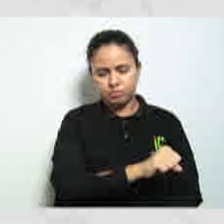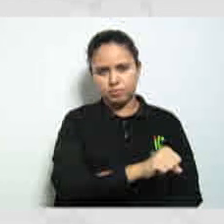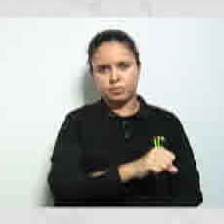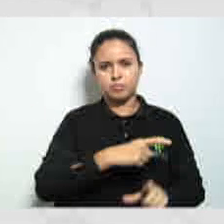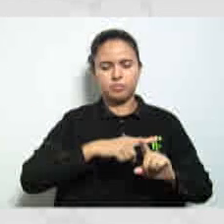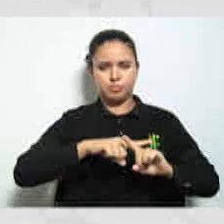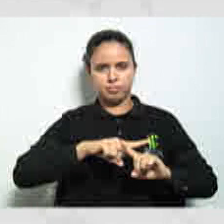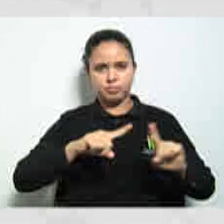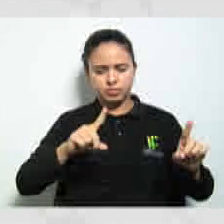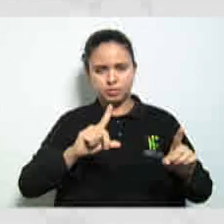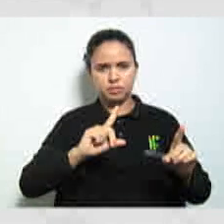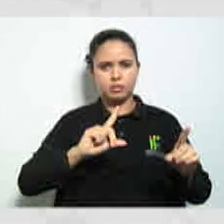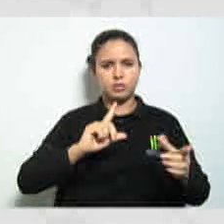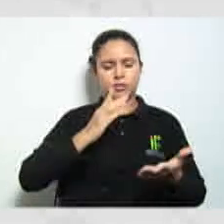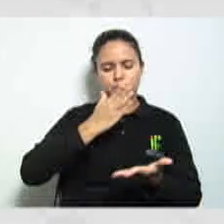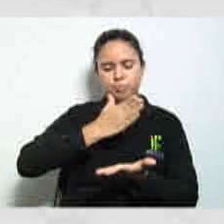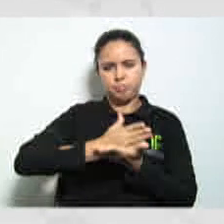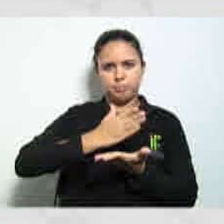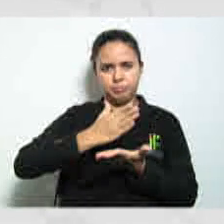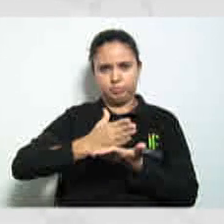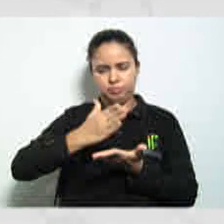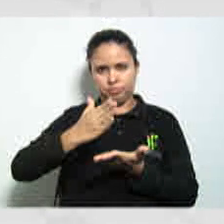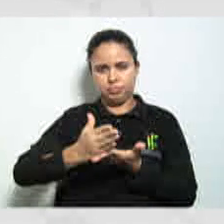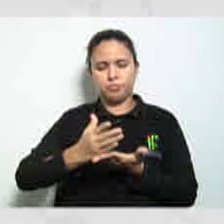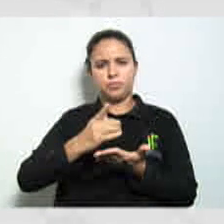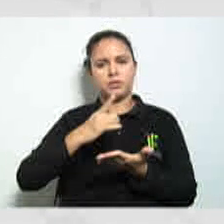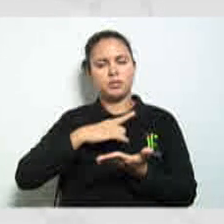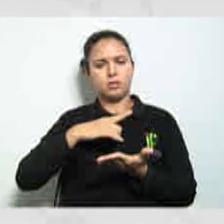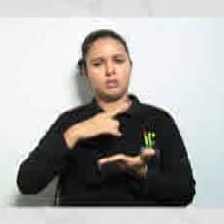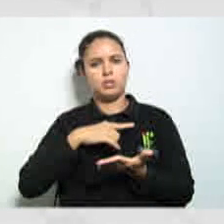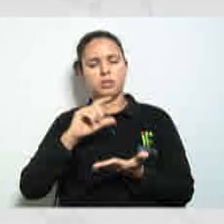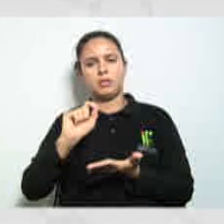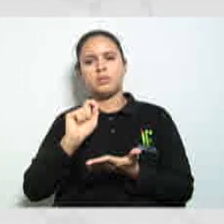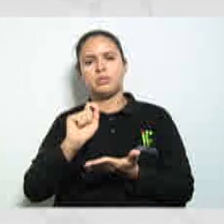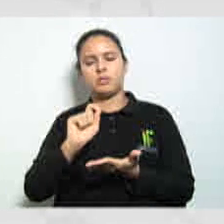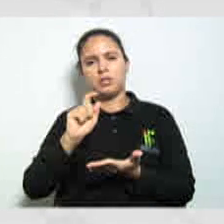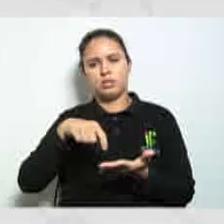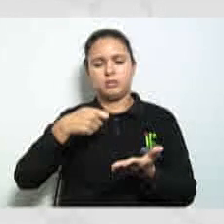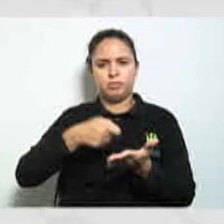Mas quando é a prazo, gera o quê? Gera uma